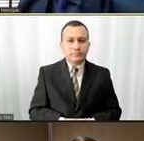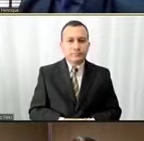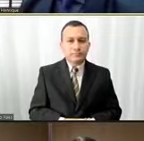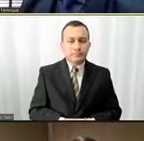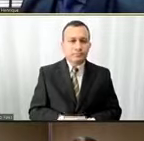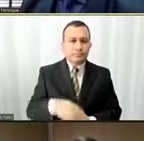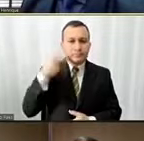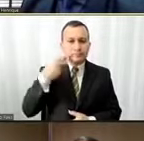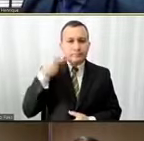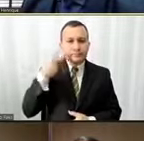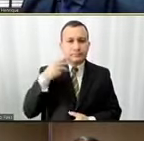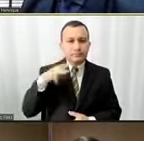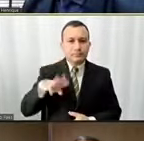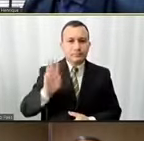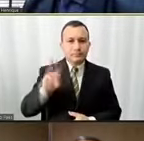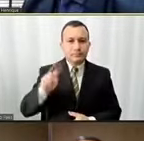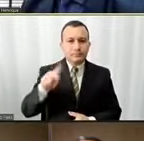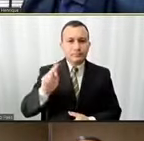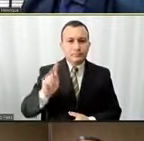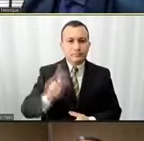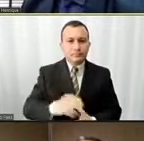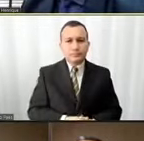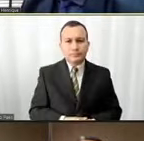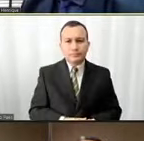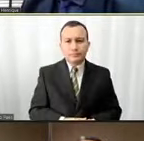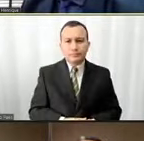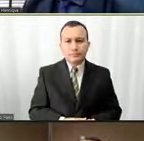Vereador Wilson, quero, quero.